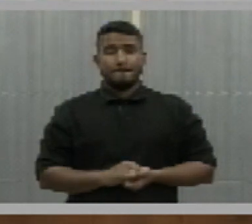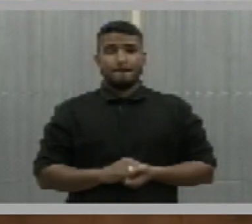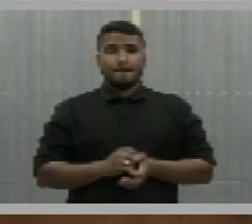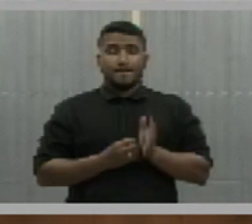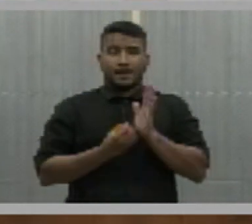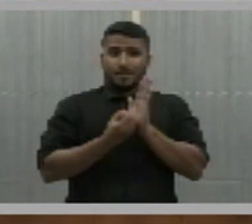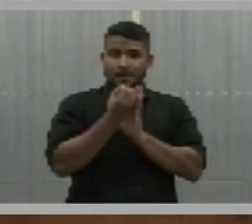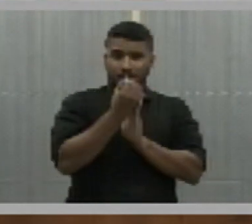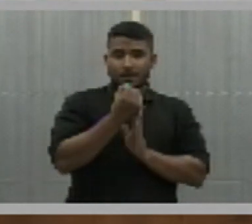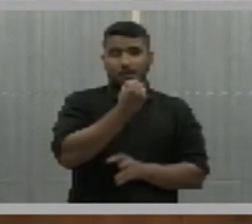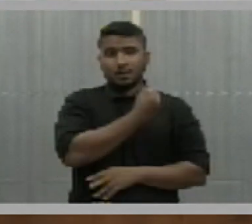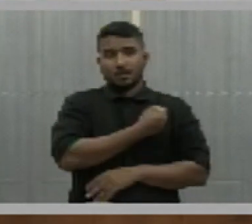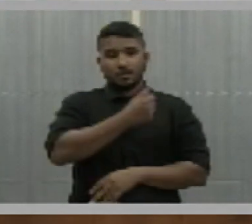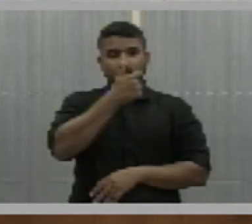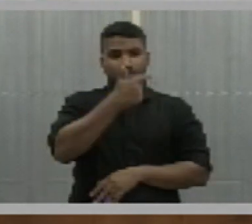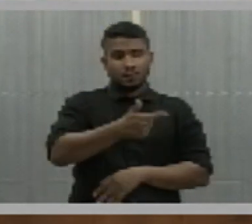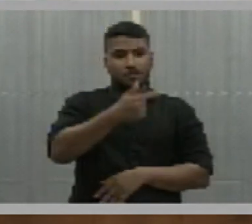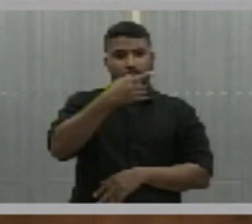Ofício número